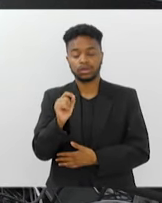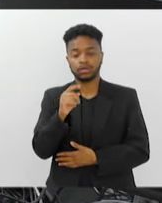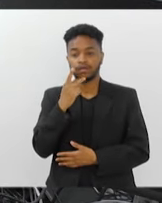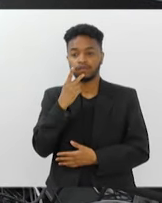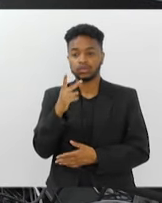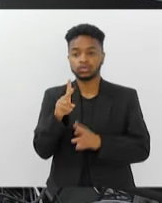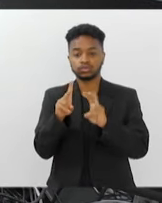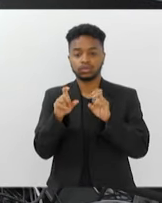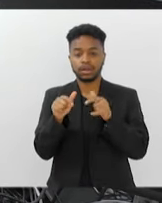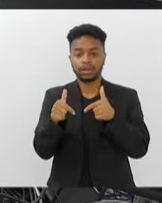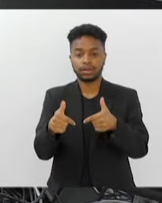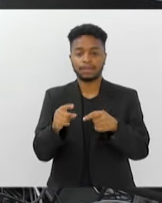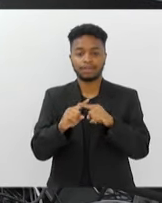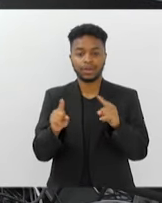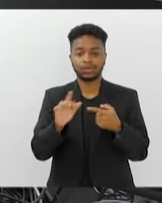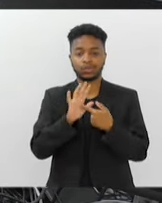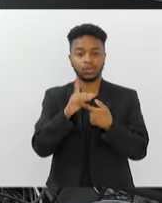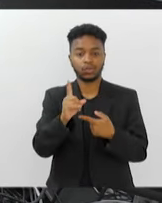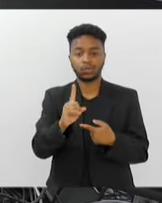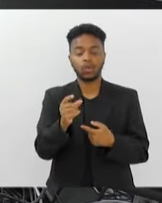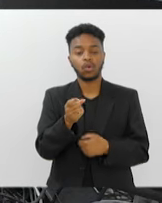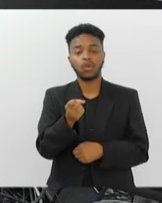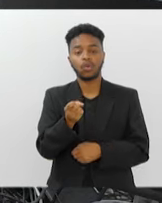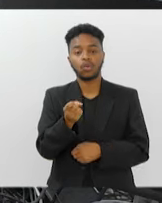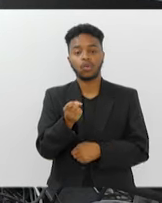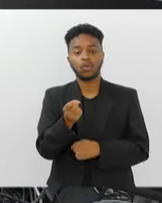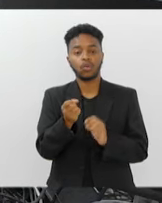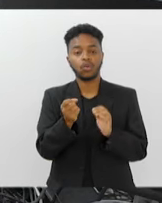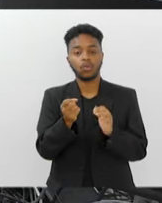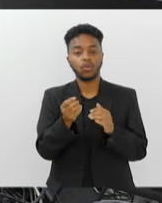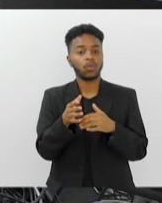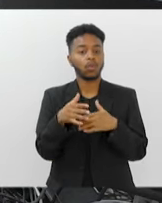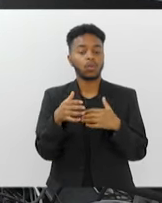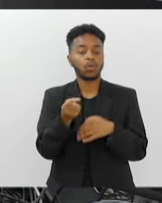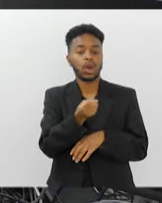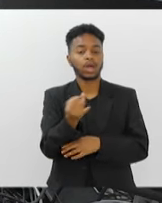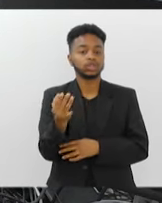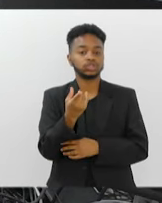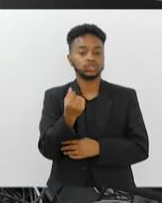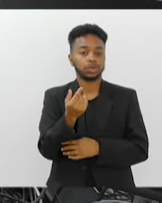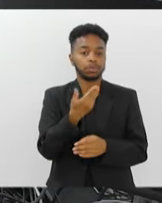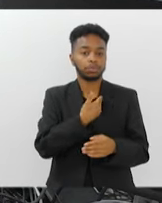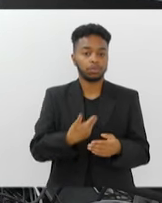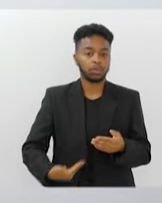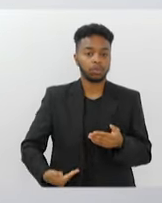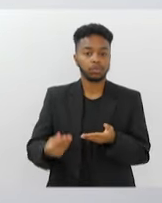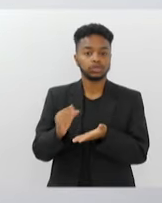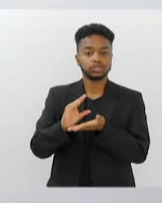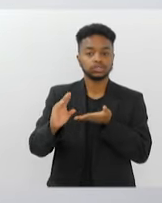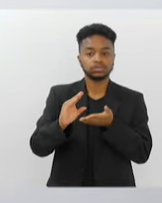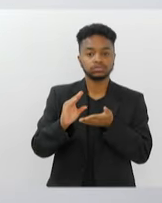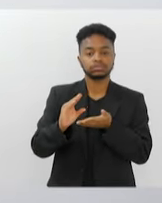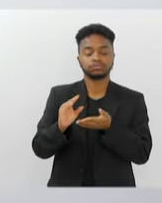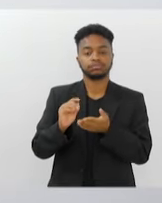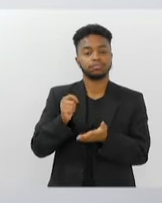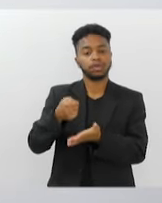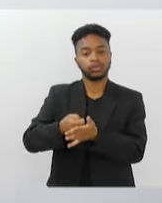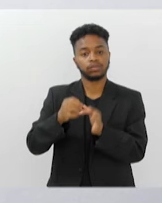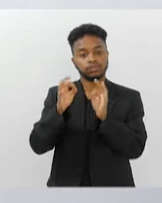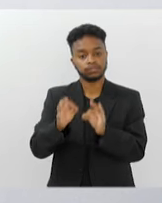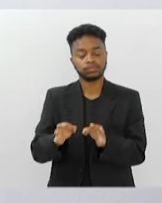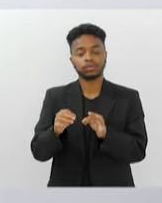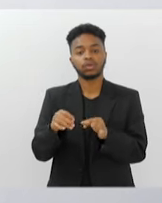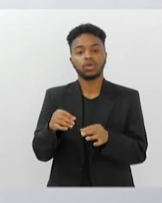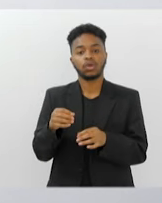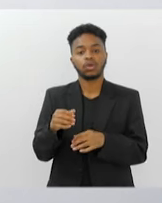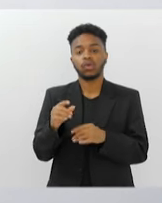mas não falou efetivamente quanto de Capilé do dinheiro público o estado botou quanto dinheiro foi colocado efetivamente Qual a